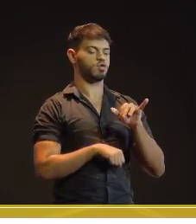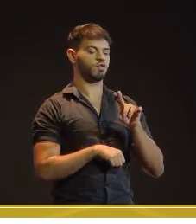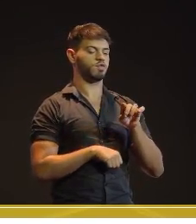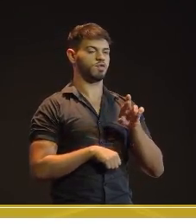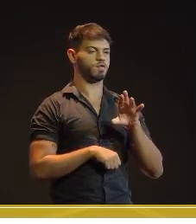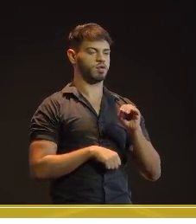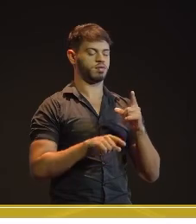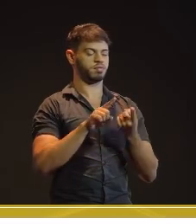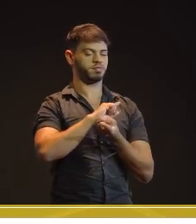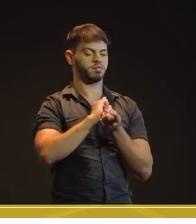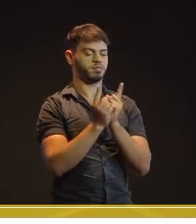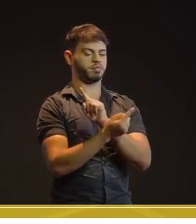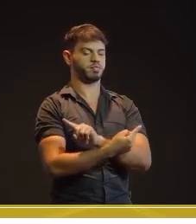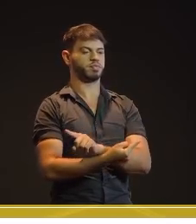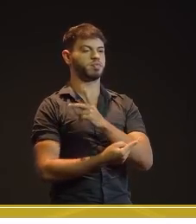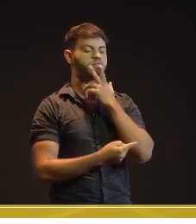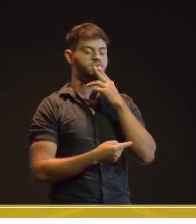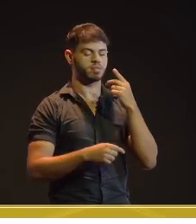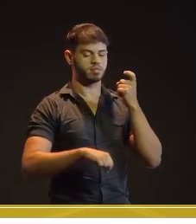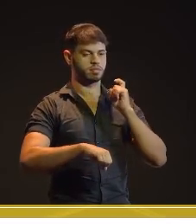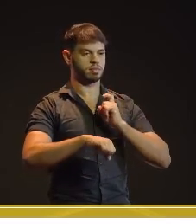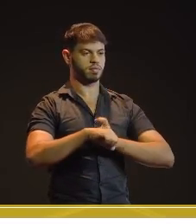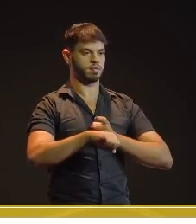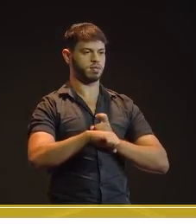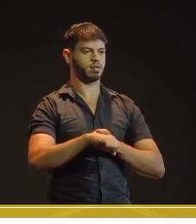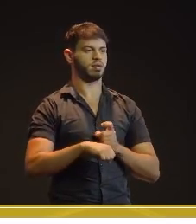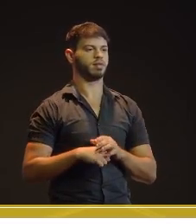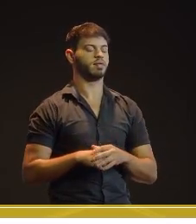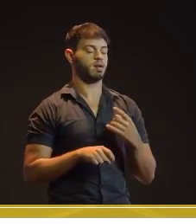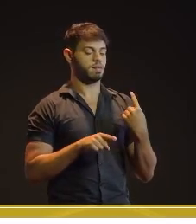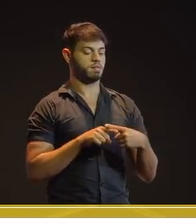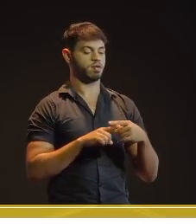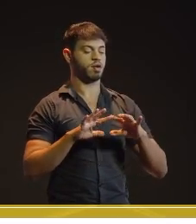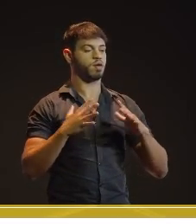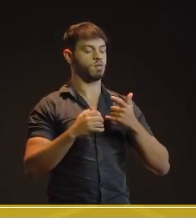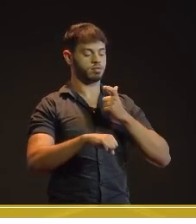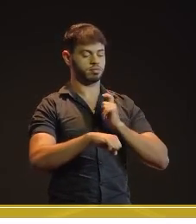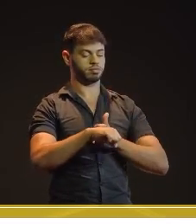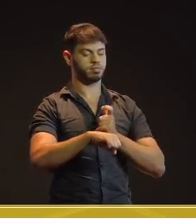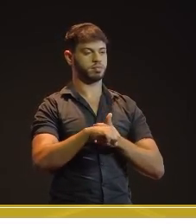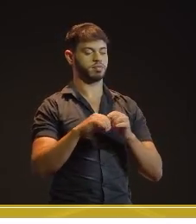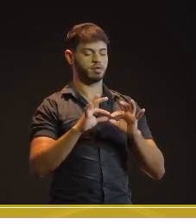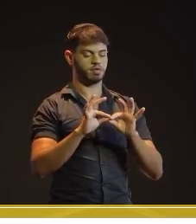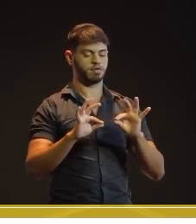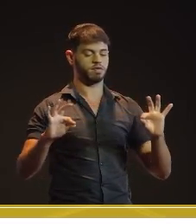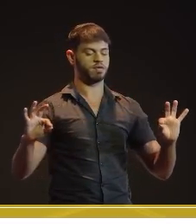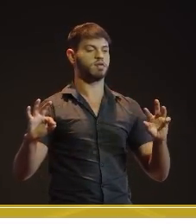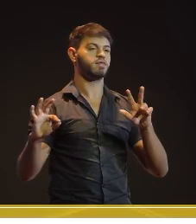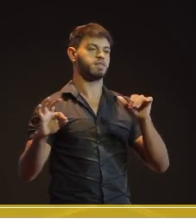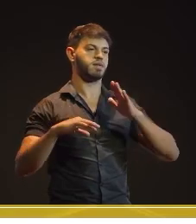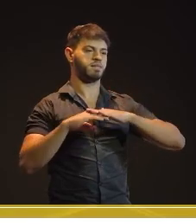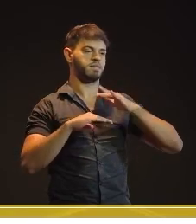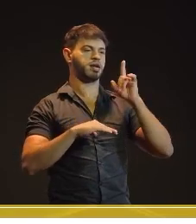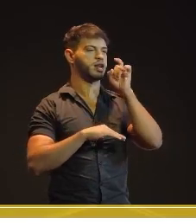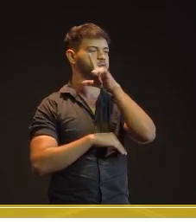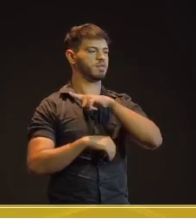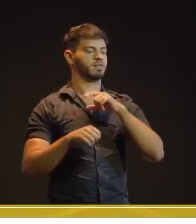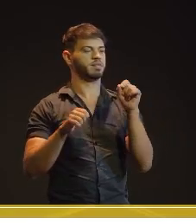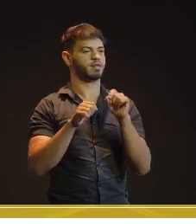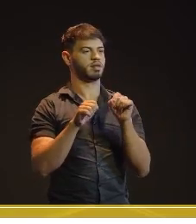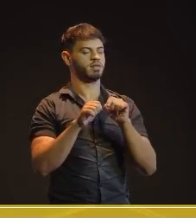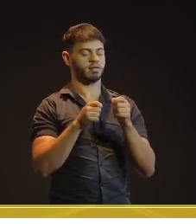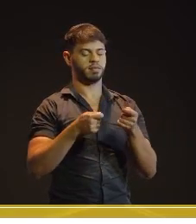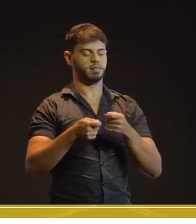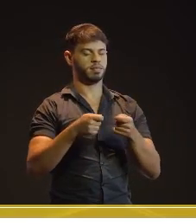de temperado para vidro termo-endurecido. Porque quanto mais fino é o vidro, mais difícil fica fazer a têmpera do